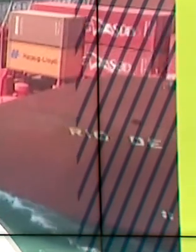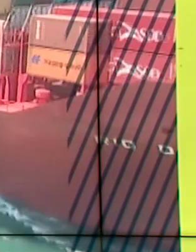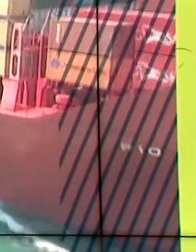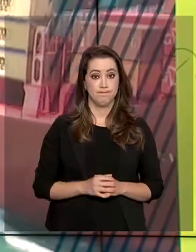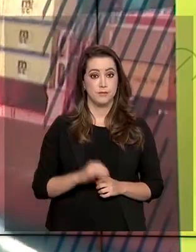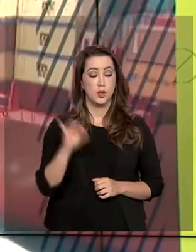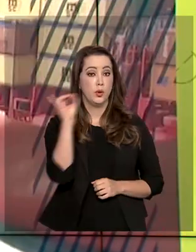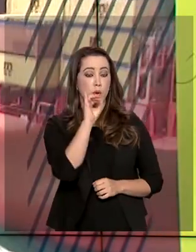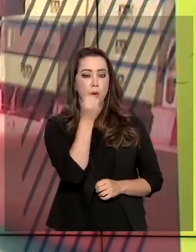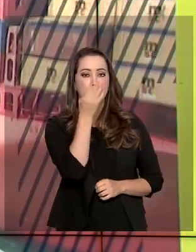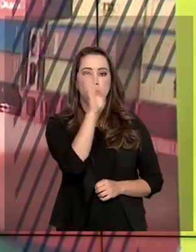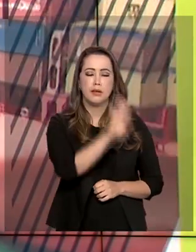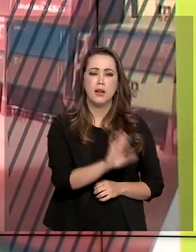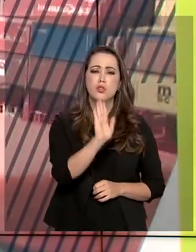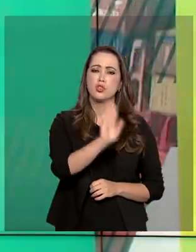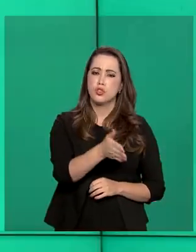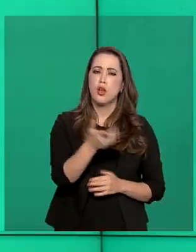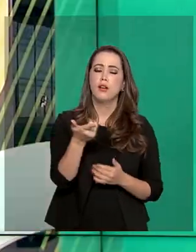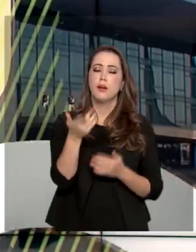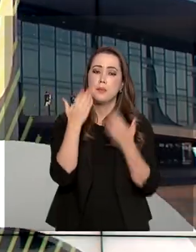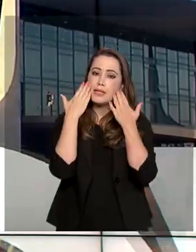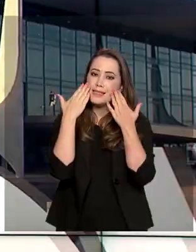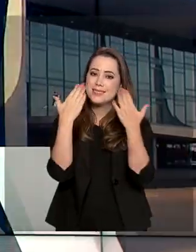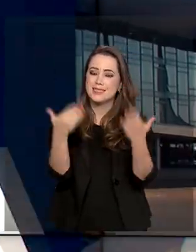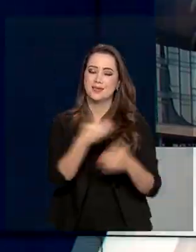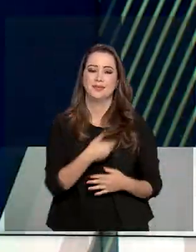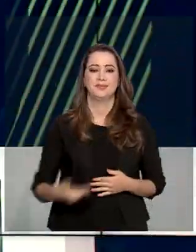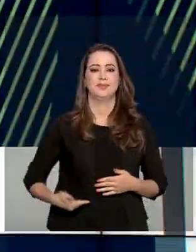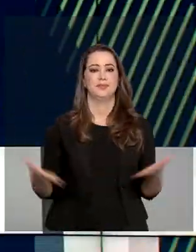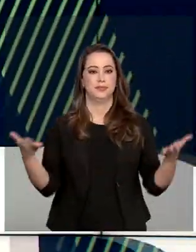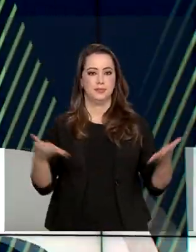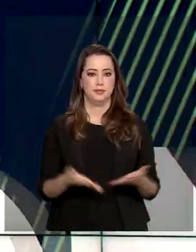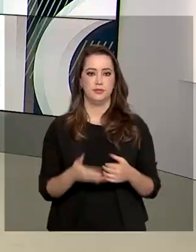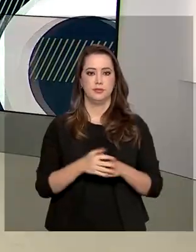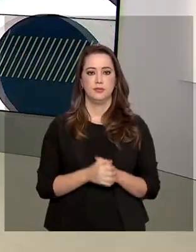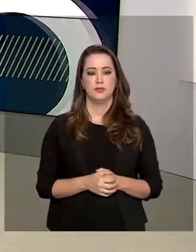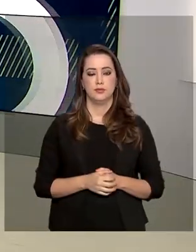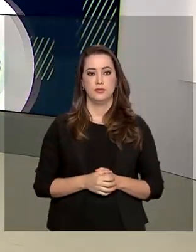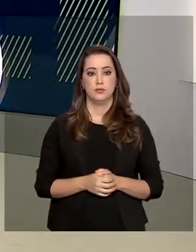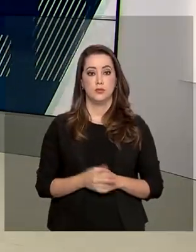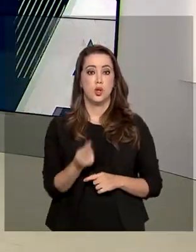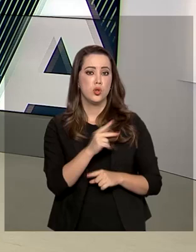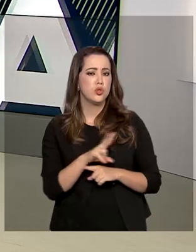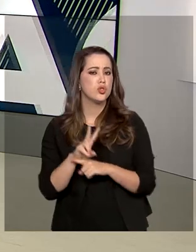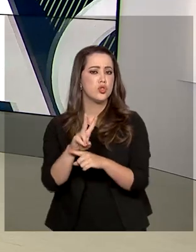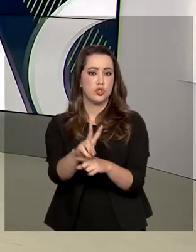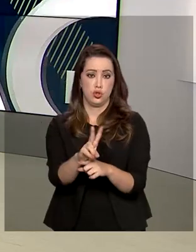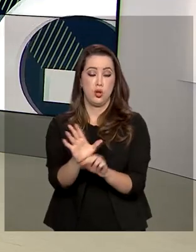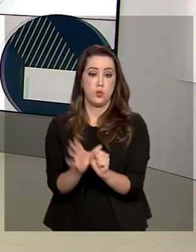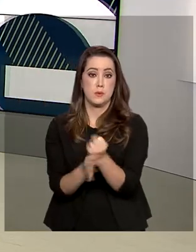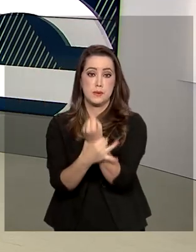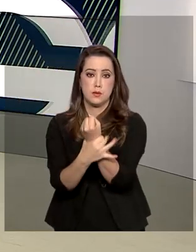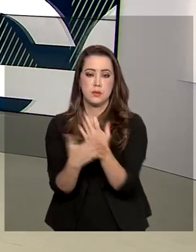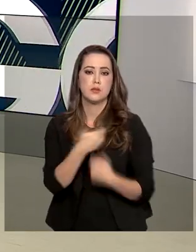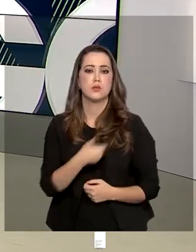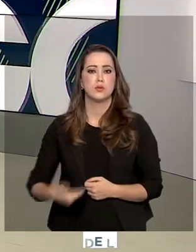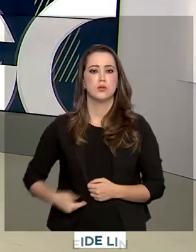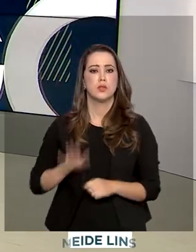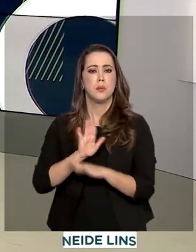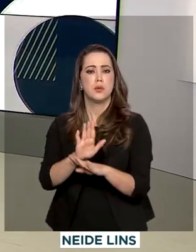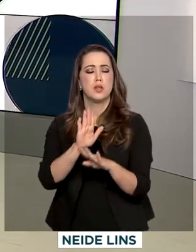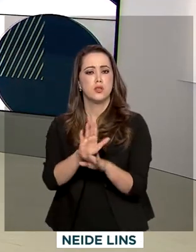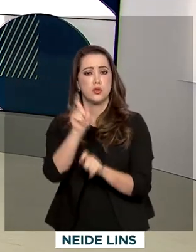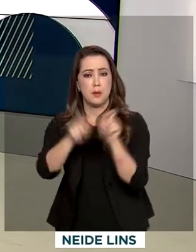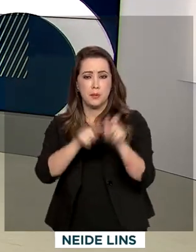Olá, boa tarde. Já estamos de volta com mais uma edição do Governo Agora. Crédito com garantia do governo para ajudar